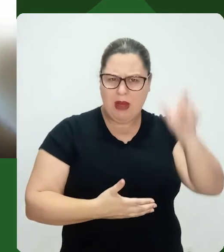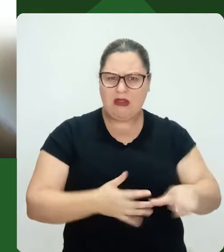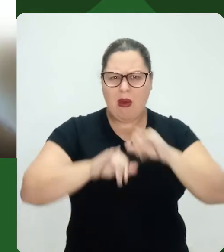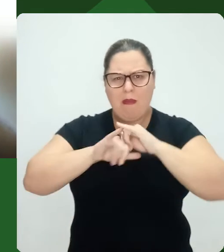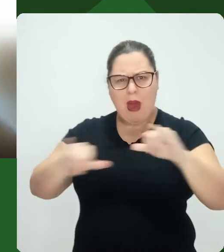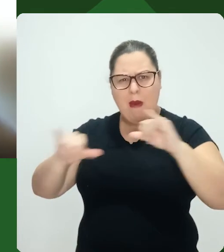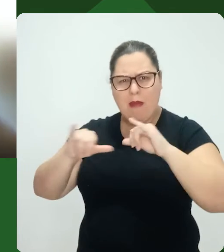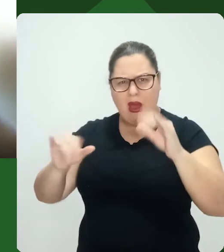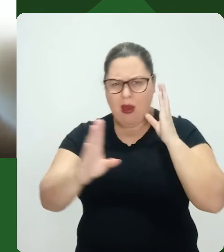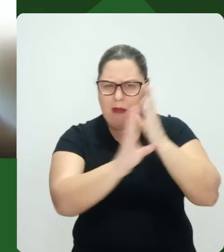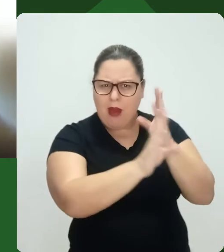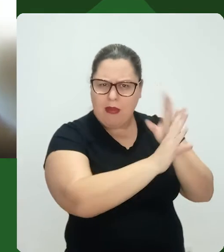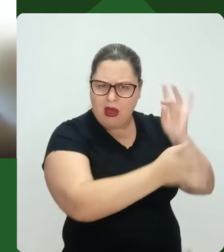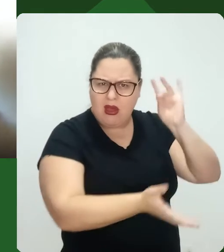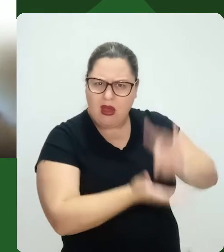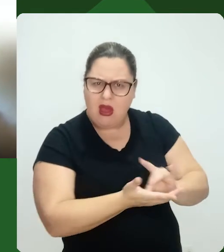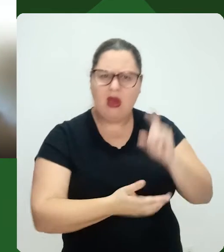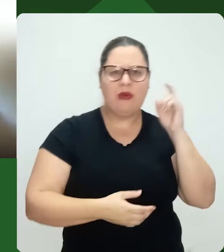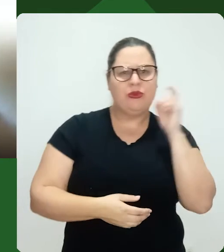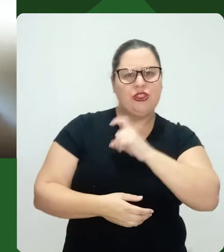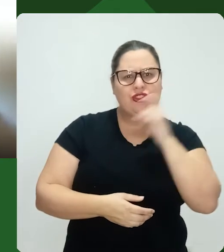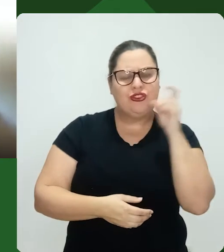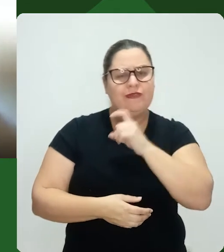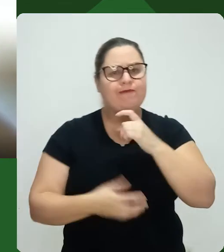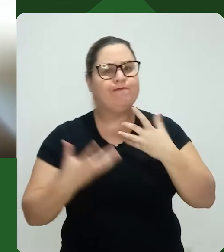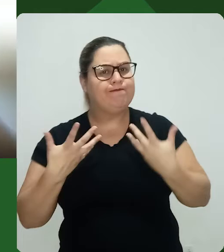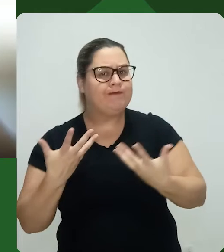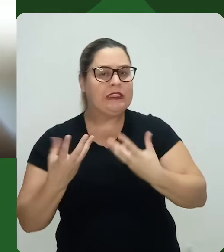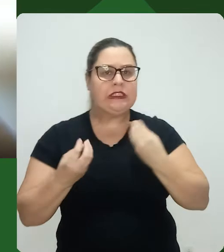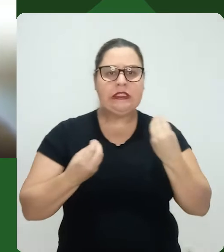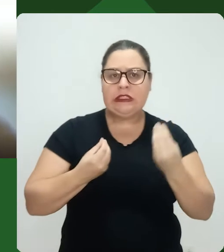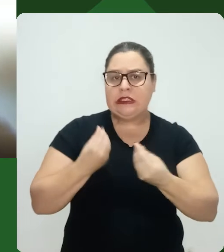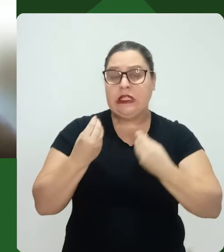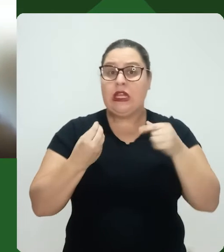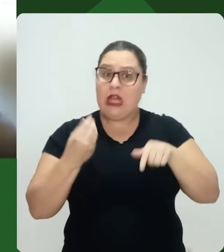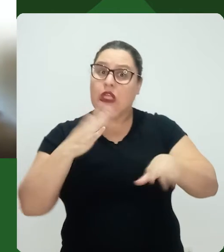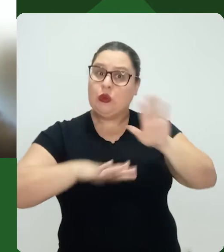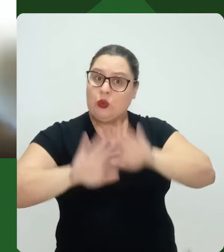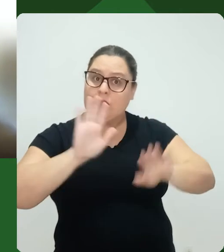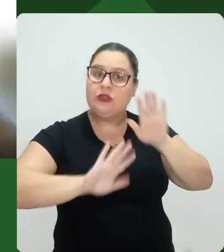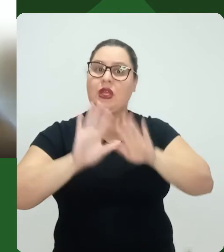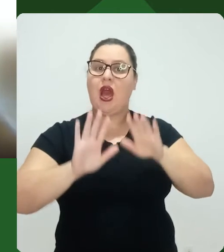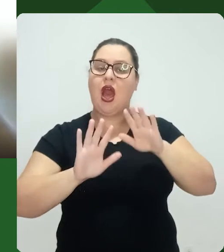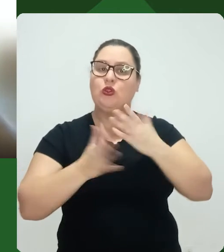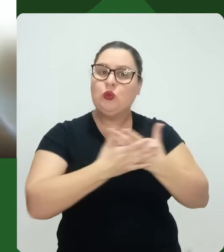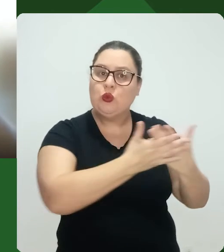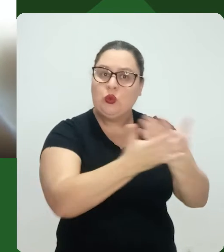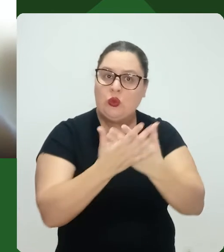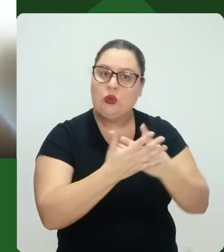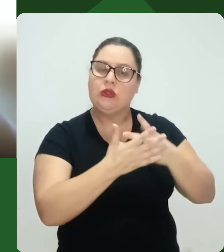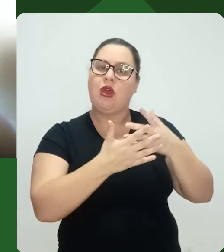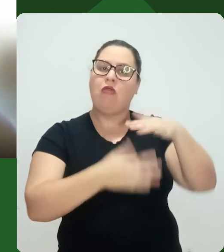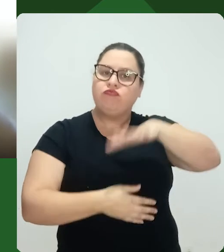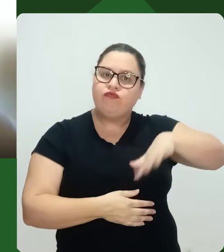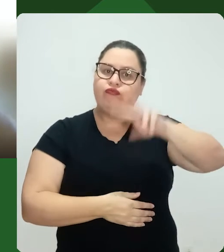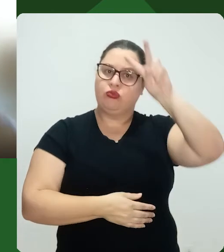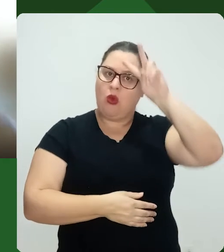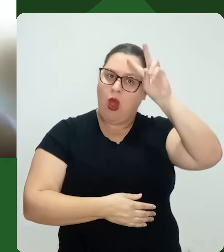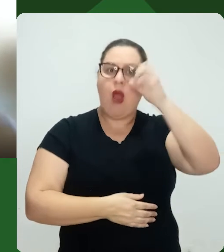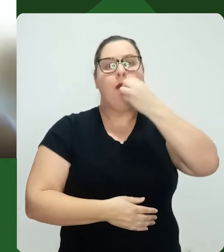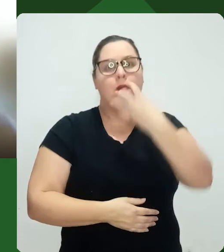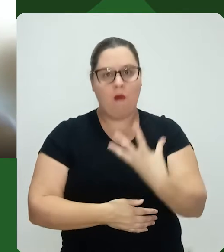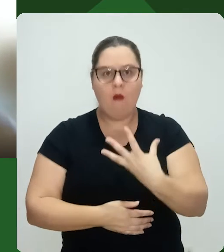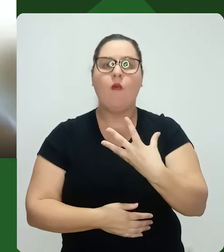fonte é segura? A pessoa que está divulgando isso foi checar? Não foi? Né? Então, esse cuidado de quem